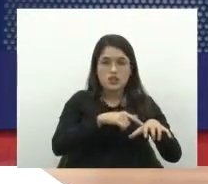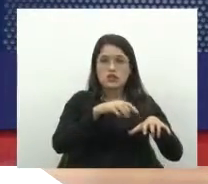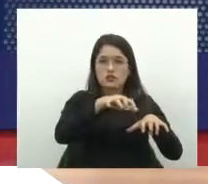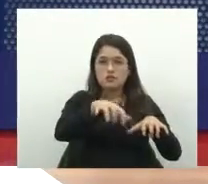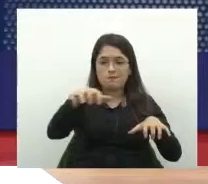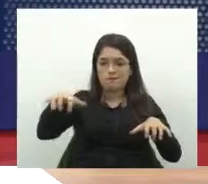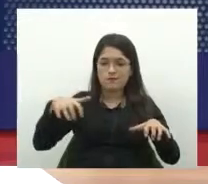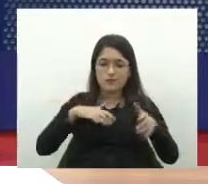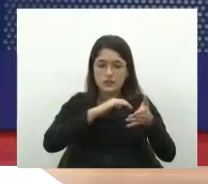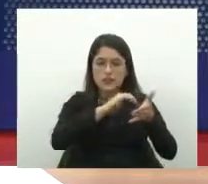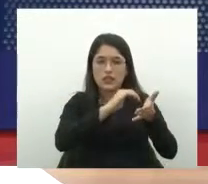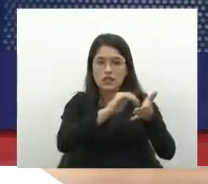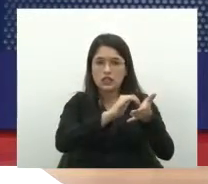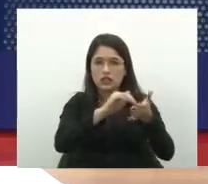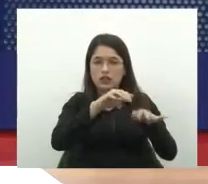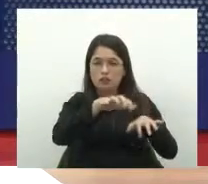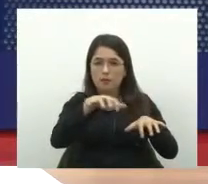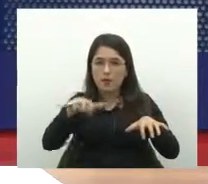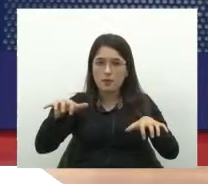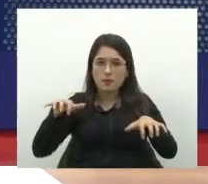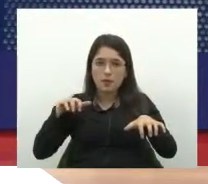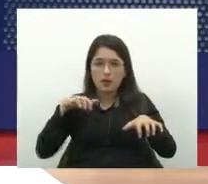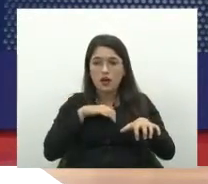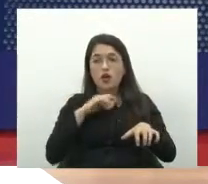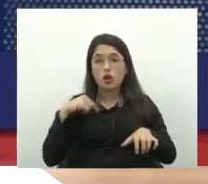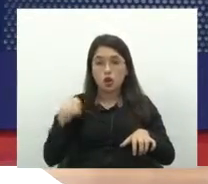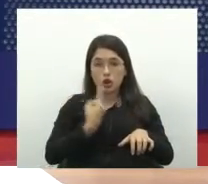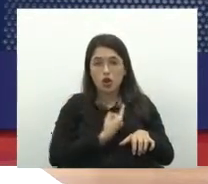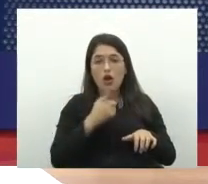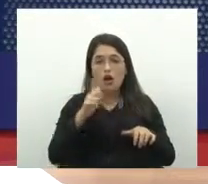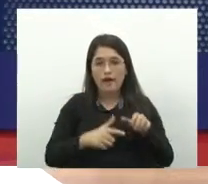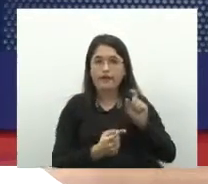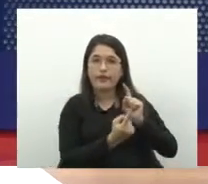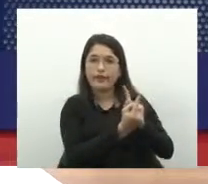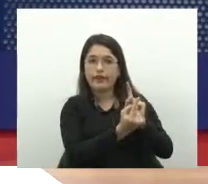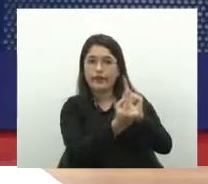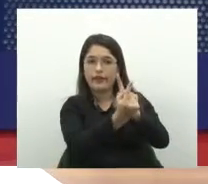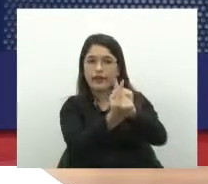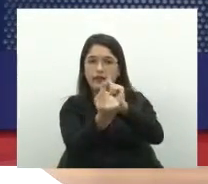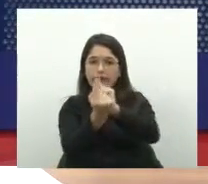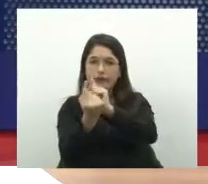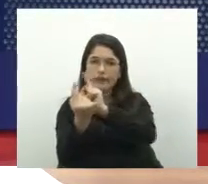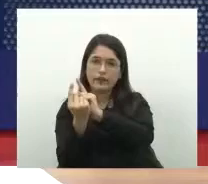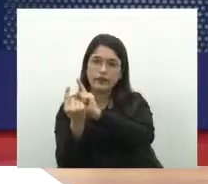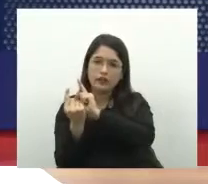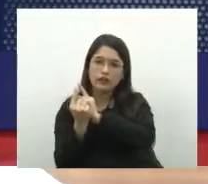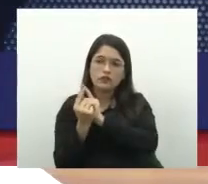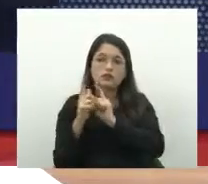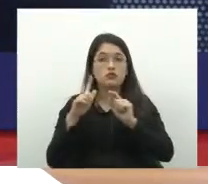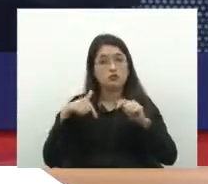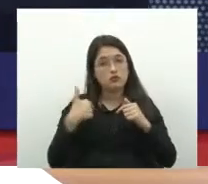as secretarias da prefeitura e todas as coordenadorias são nossos clientes. E